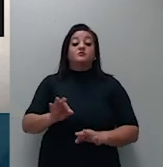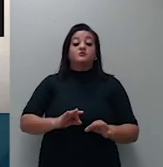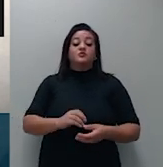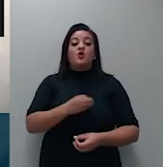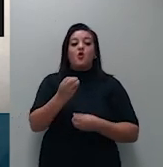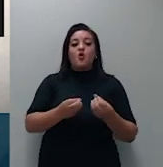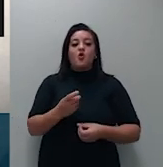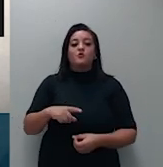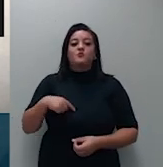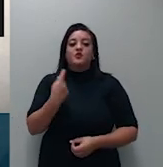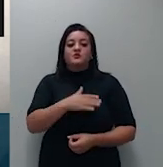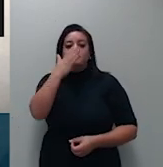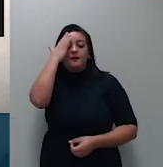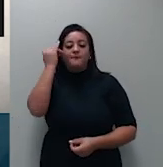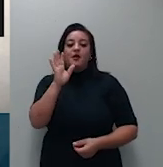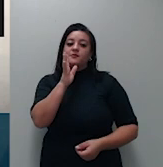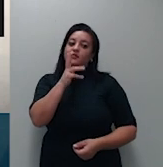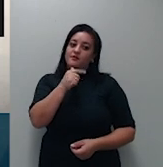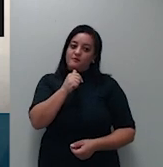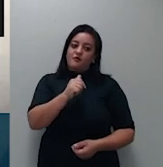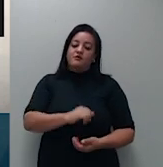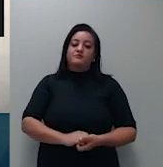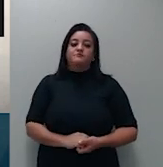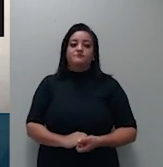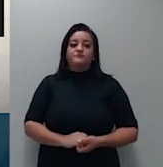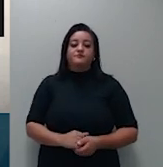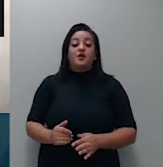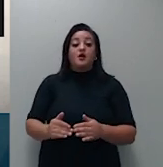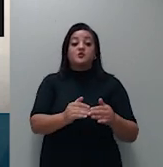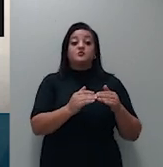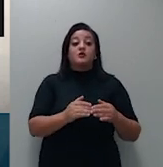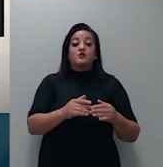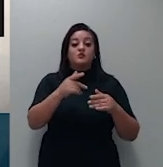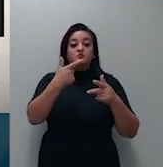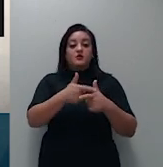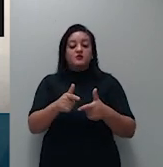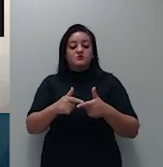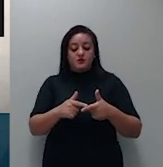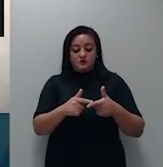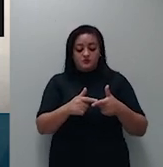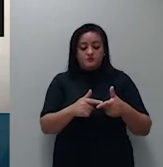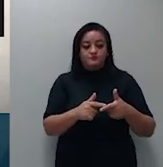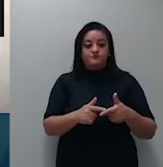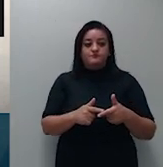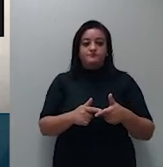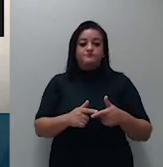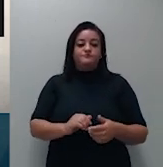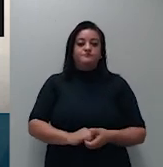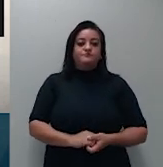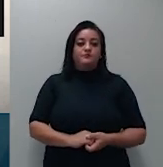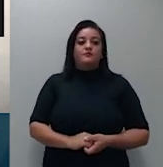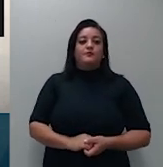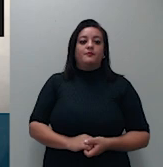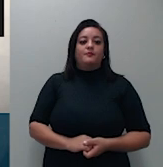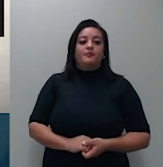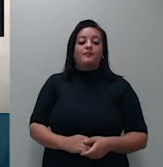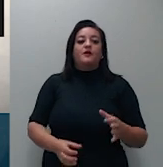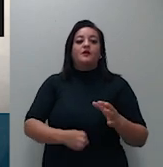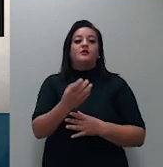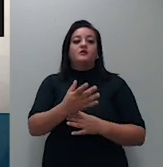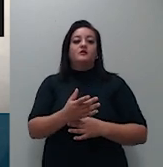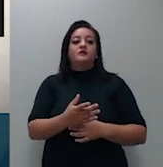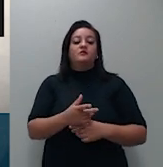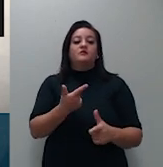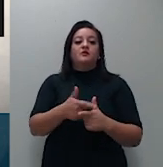habilitações como sabemos retardatário diante dessa situação e